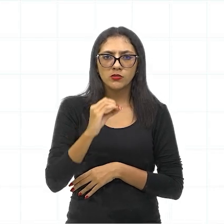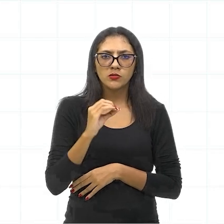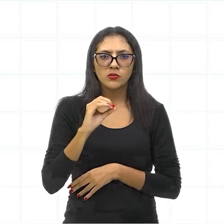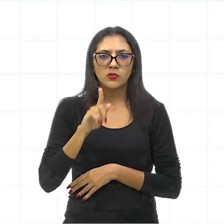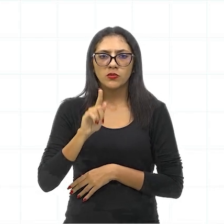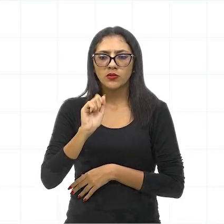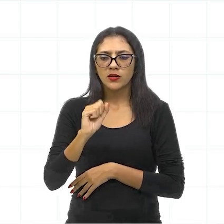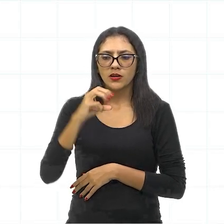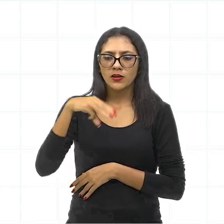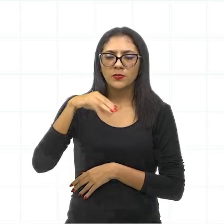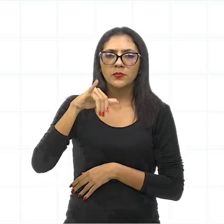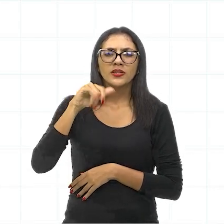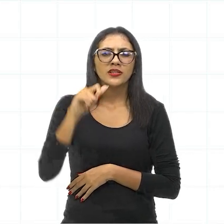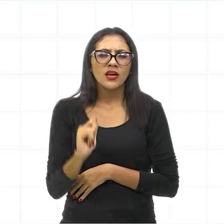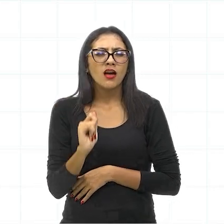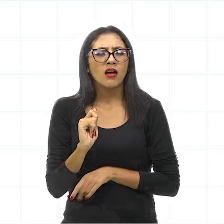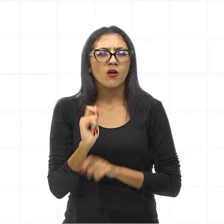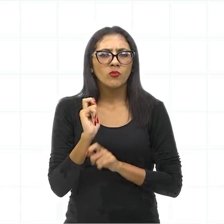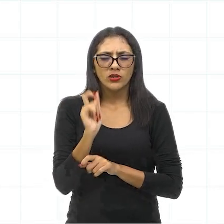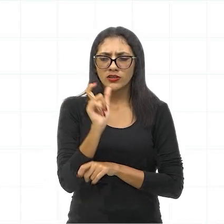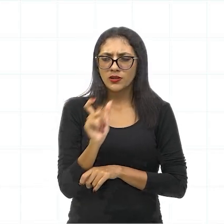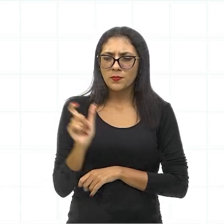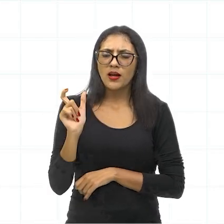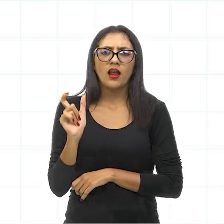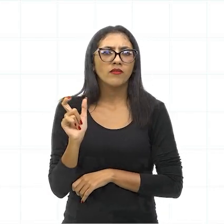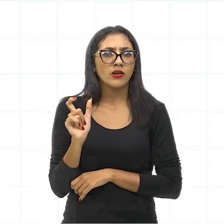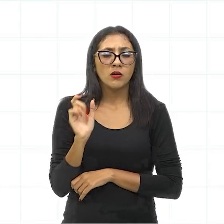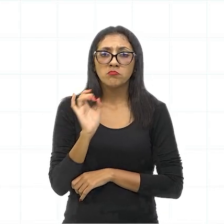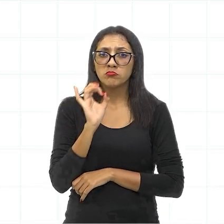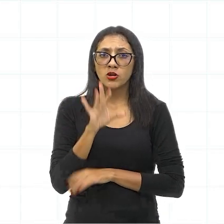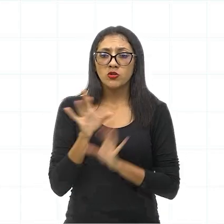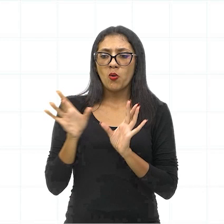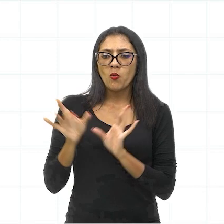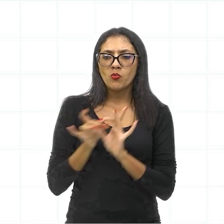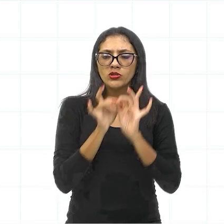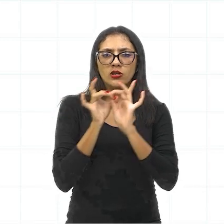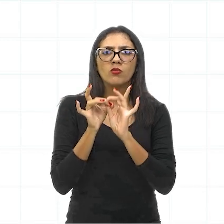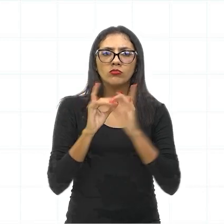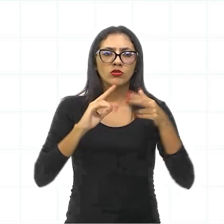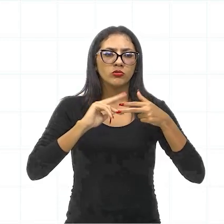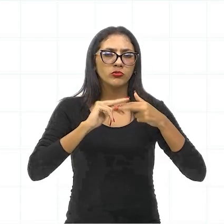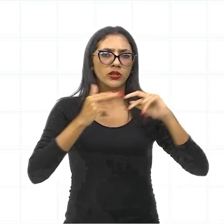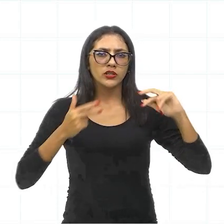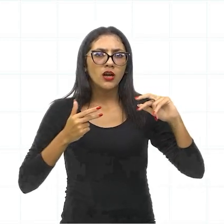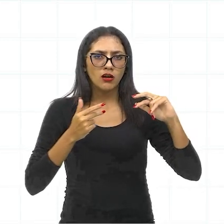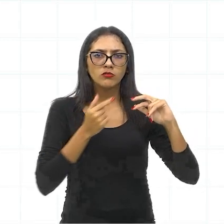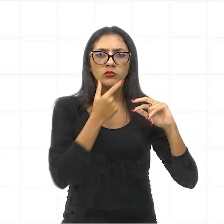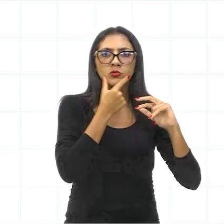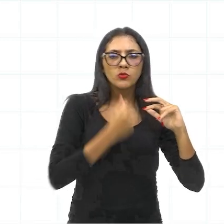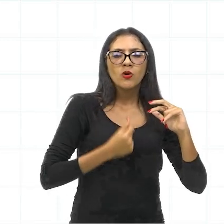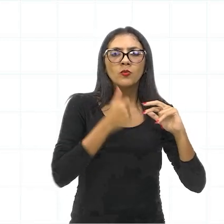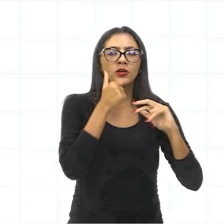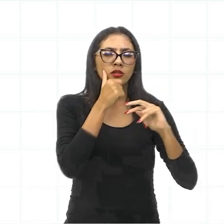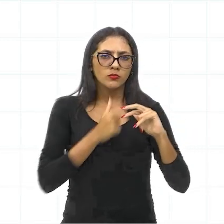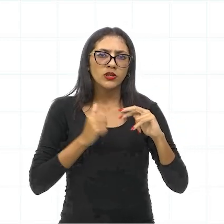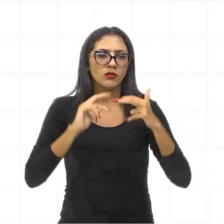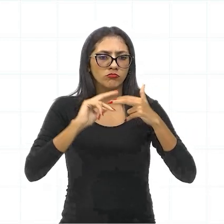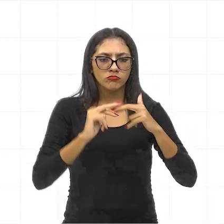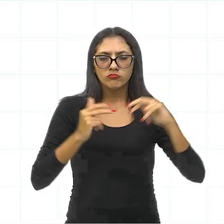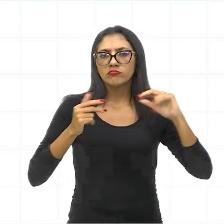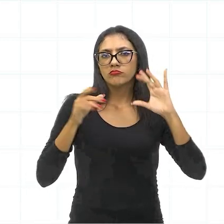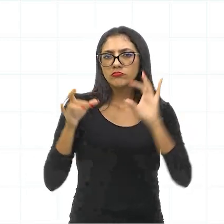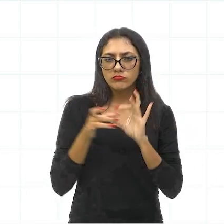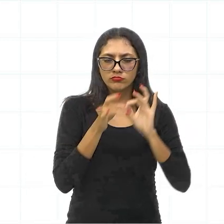a cariogamia vai ser justamente a união dos conteúdos do pronúcleo masculino e do pronúcleo feminino.